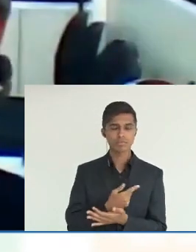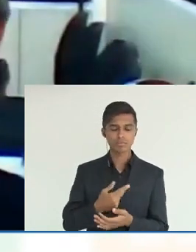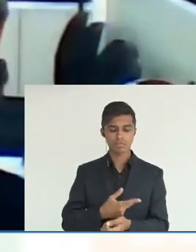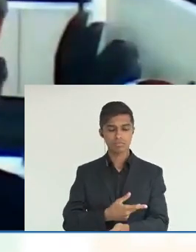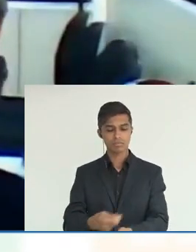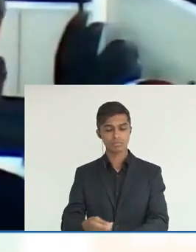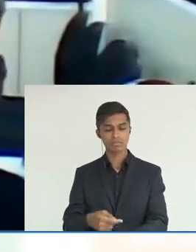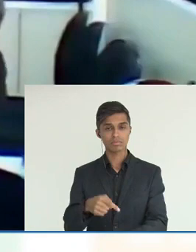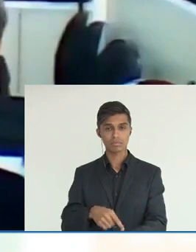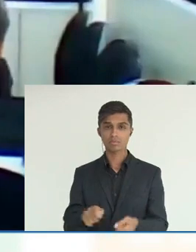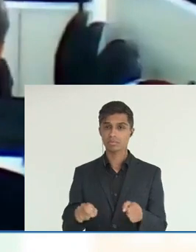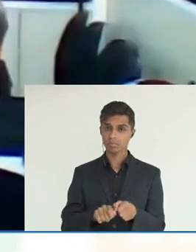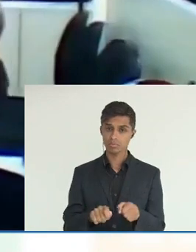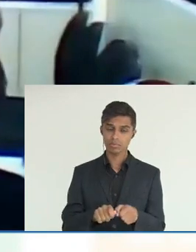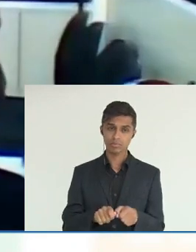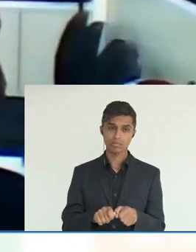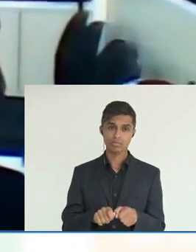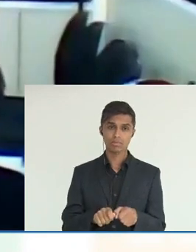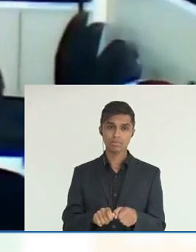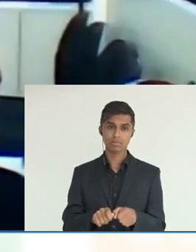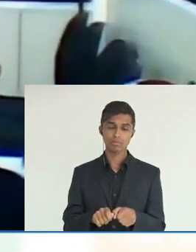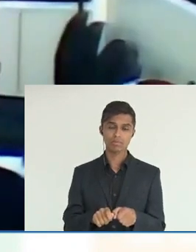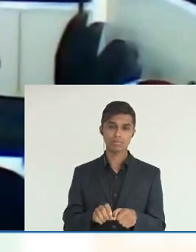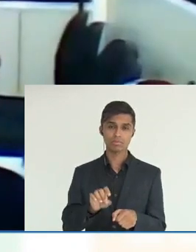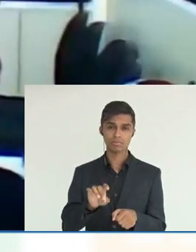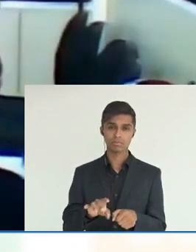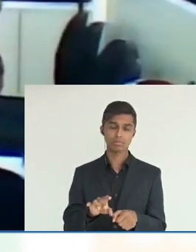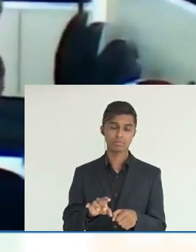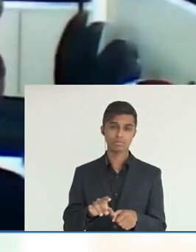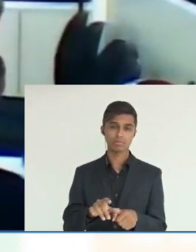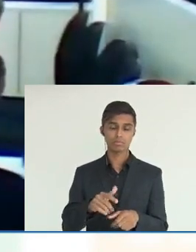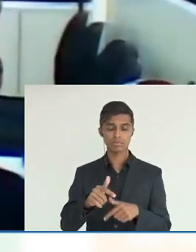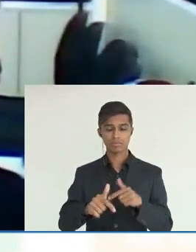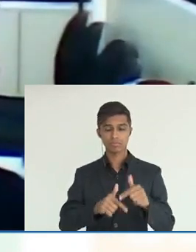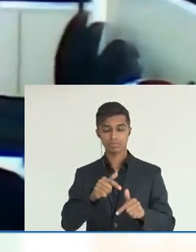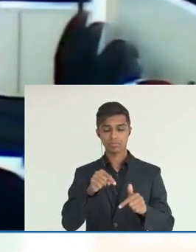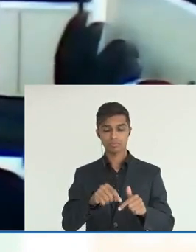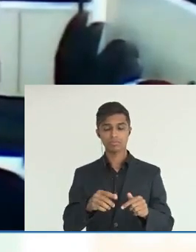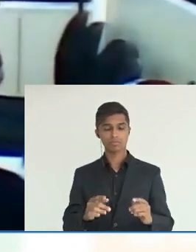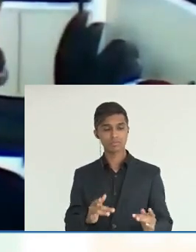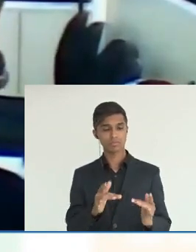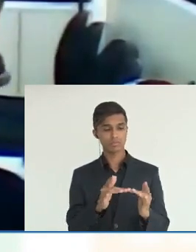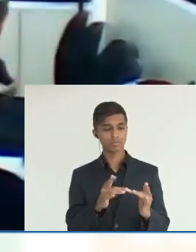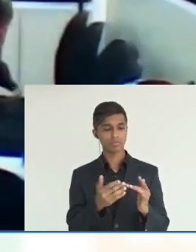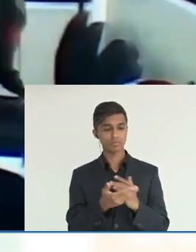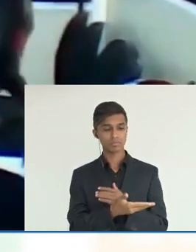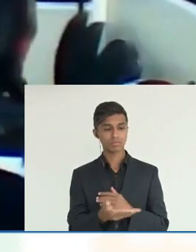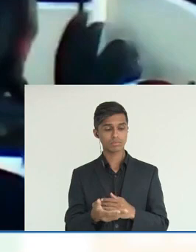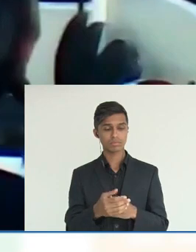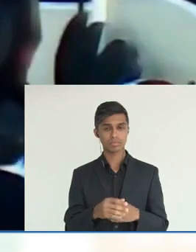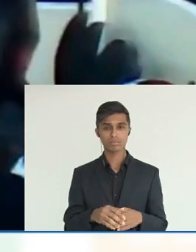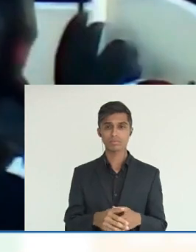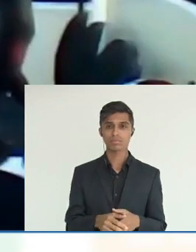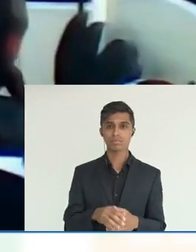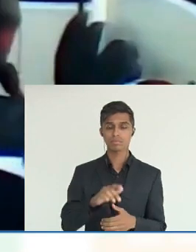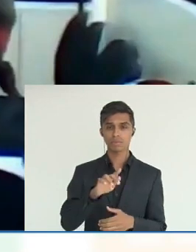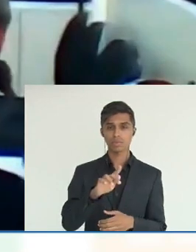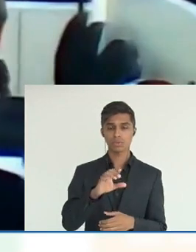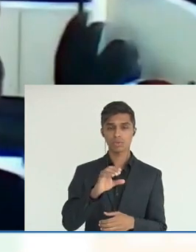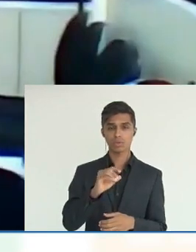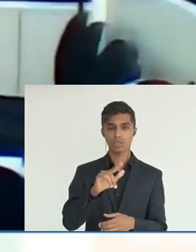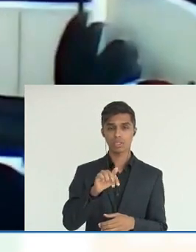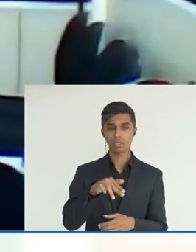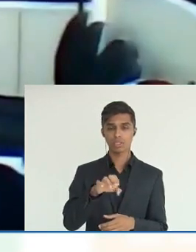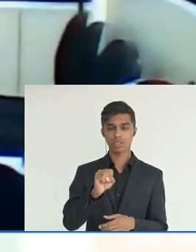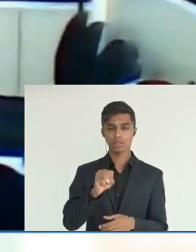Os exames, eles são realizados somente nos trabalhadores que estão expostos aos inibidores da colinesterase,